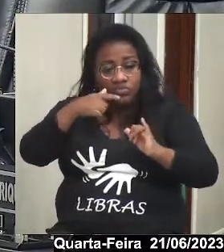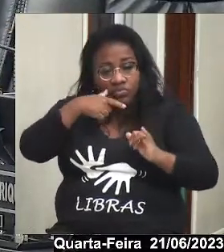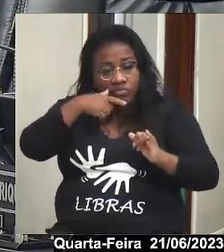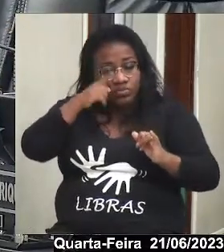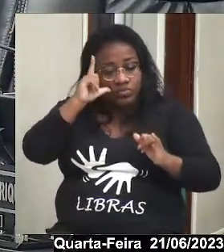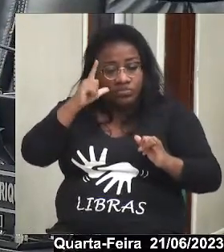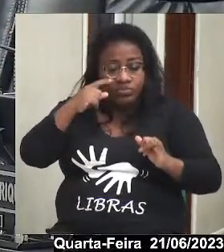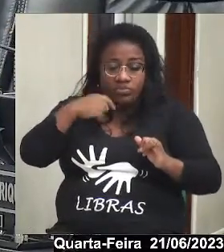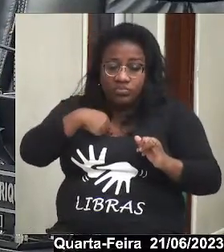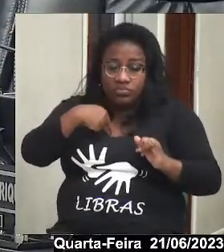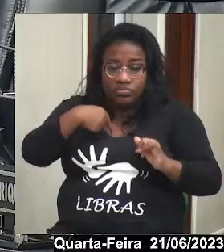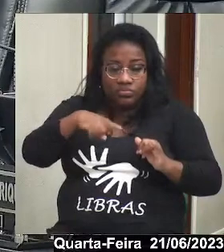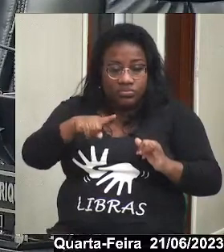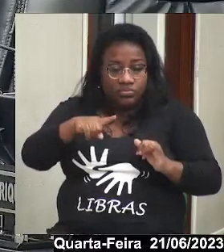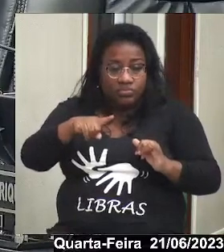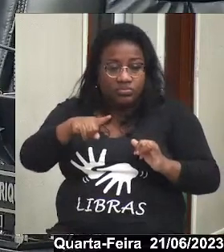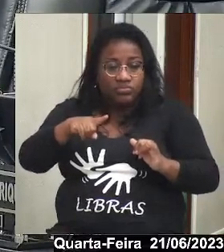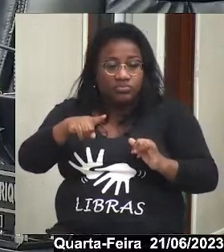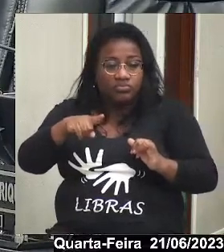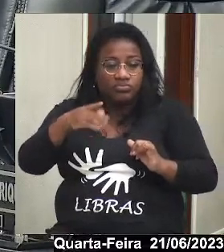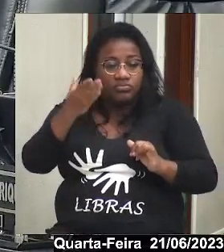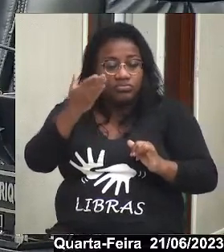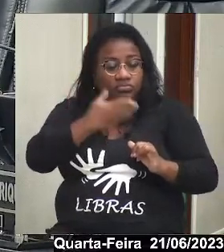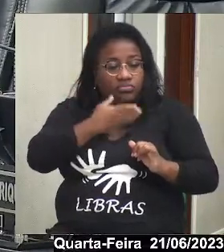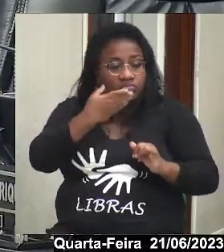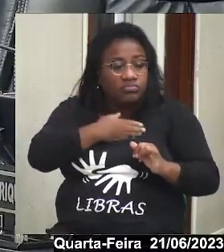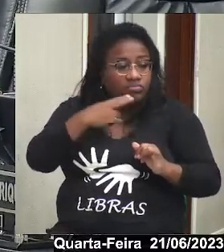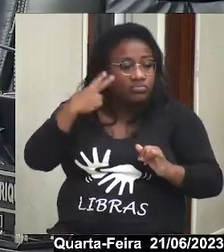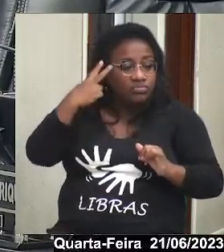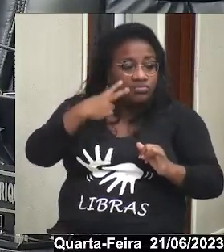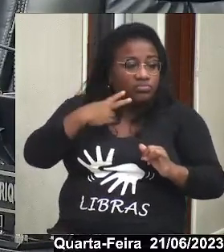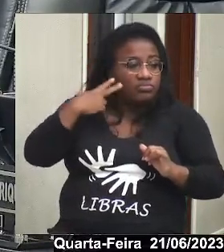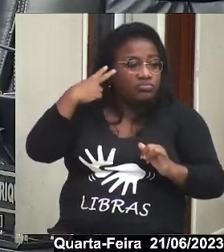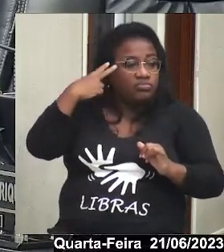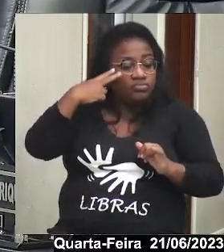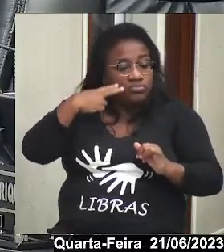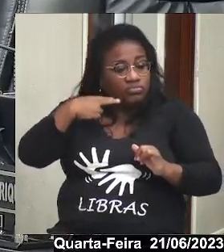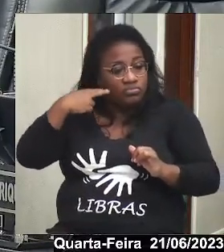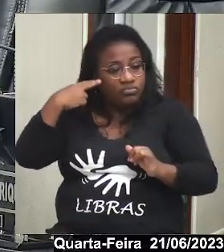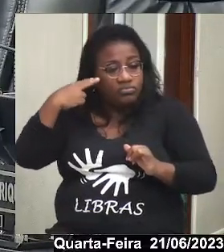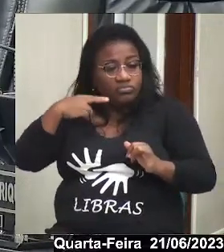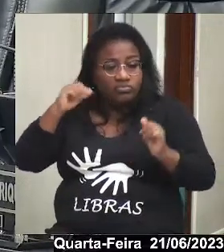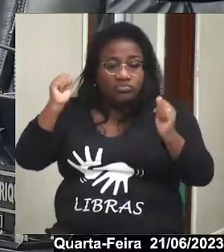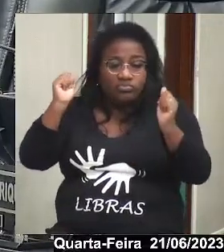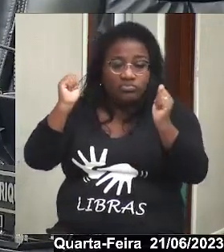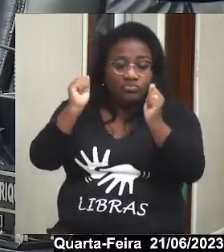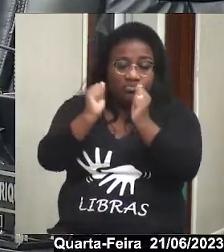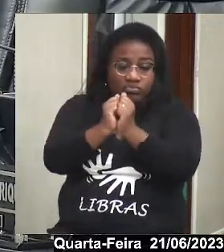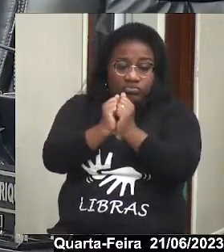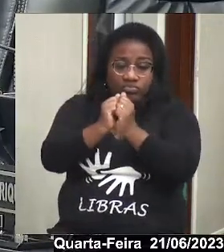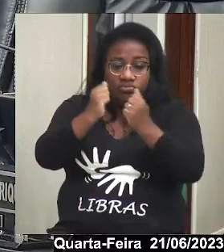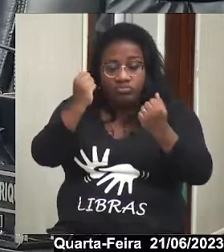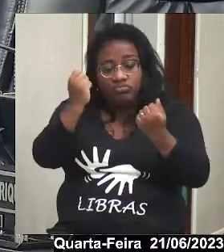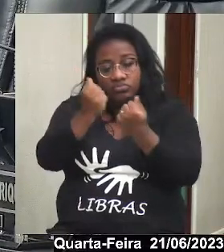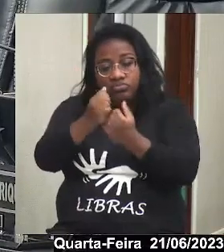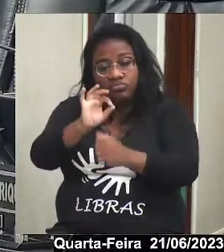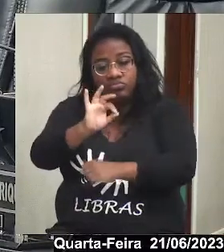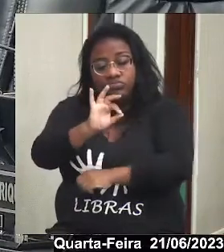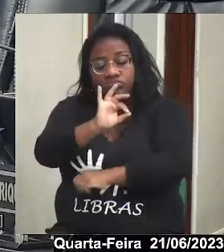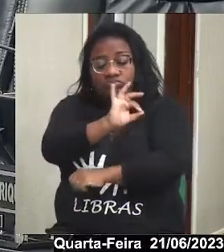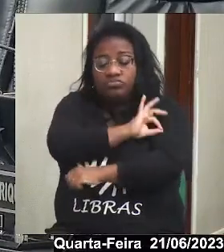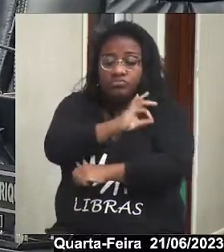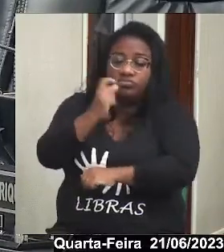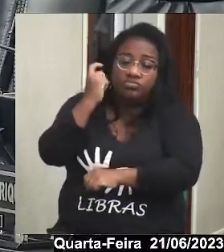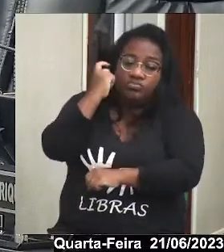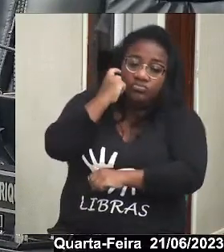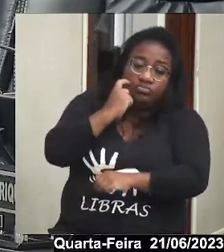ontem não pude estar, peço até desculpa aos amigos vereadores que lá estiveram, né? Junto com o nosso vice-prefeito